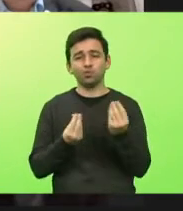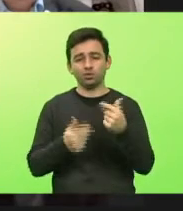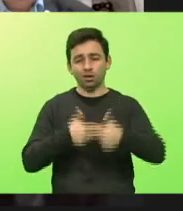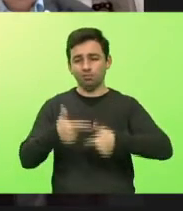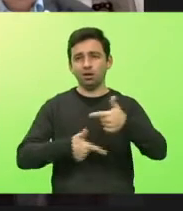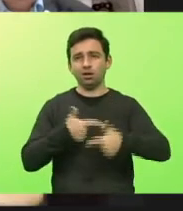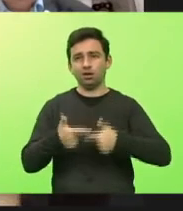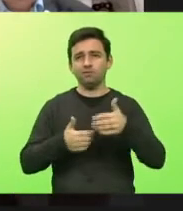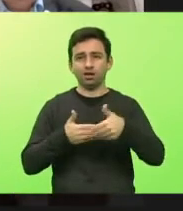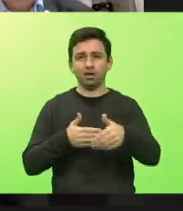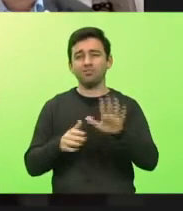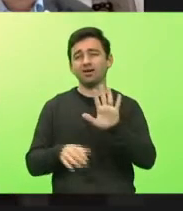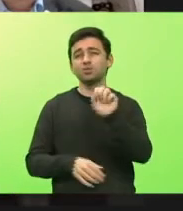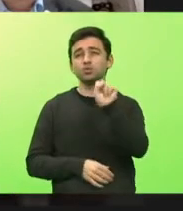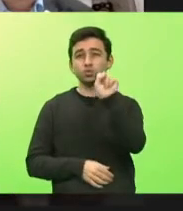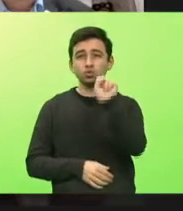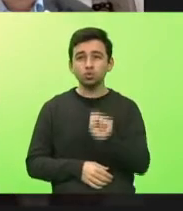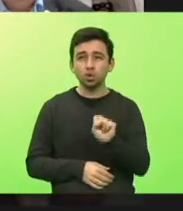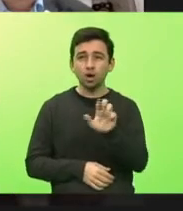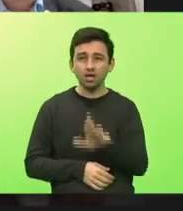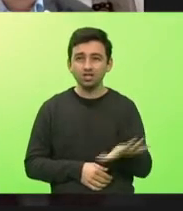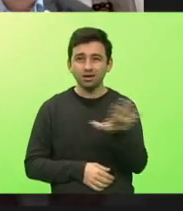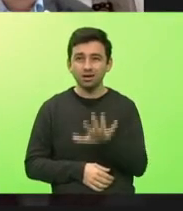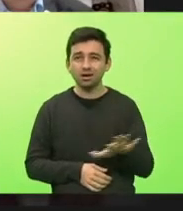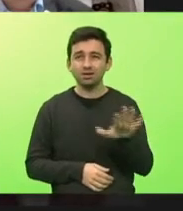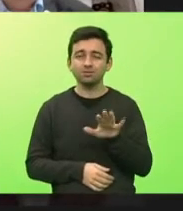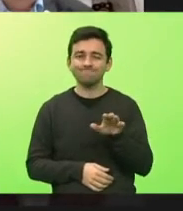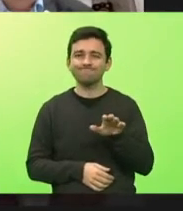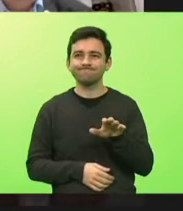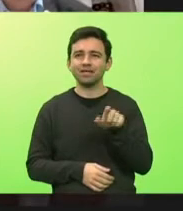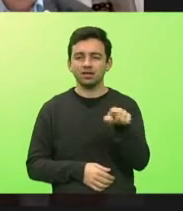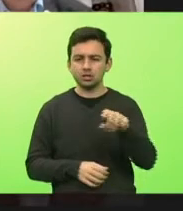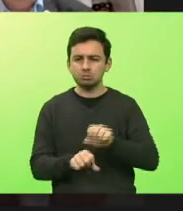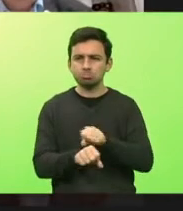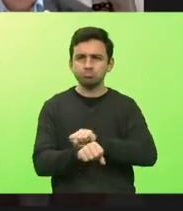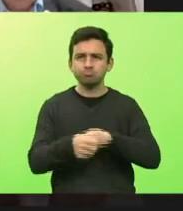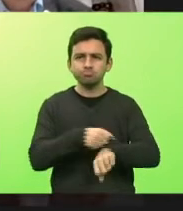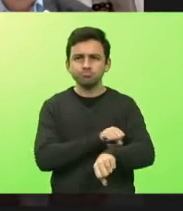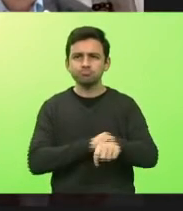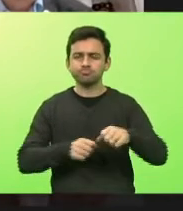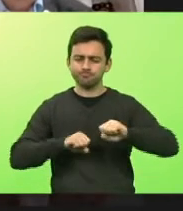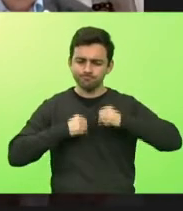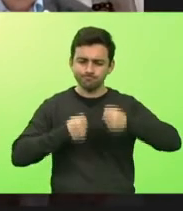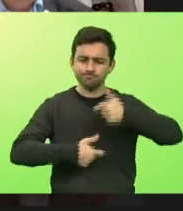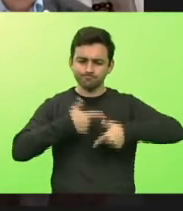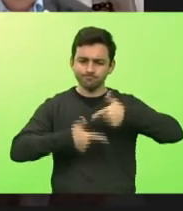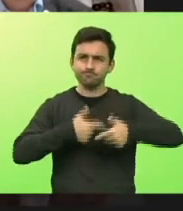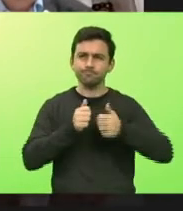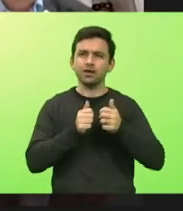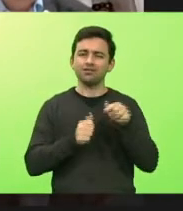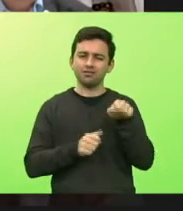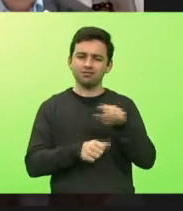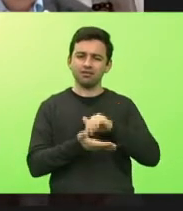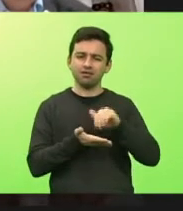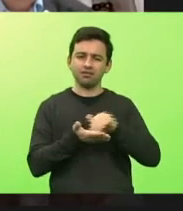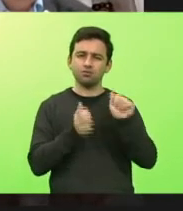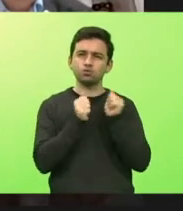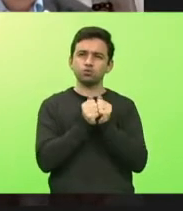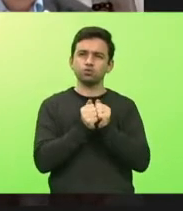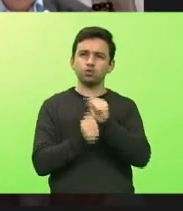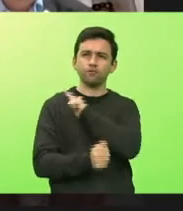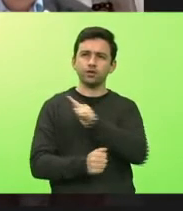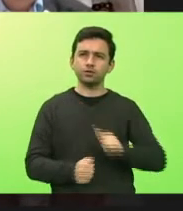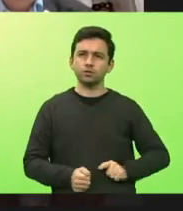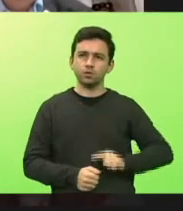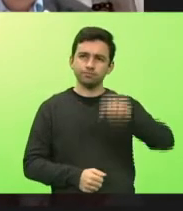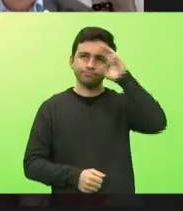falo pela região sul do Estado, onde, através do empenho e da dedicação do secretário, juntamente com o governador Carlos Moisés, pôde